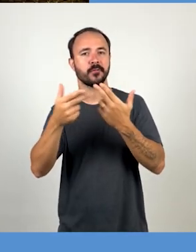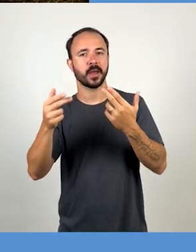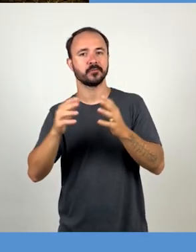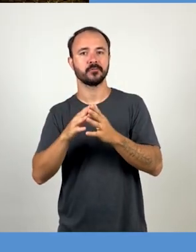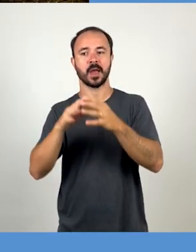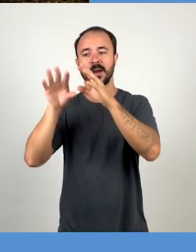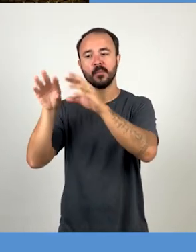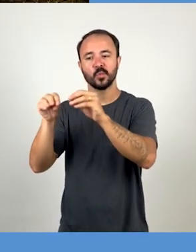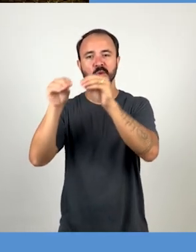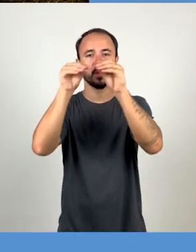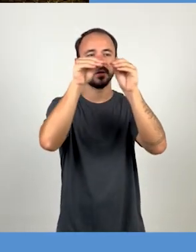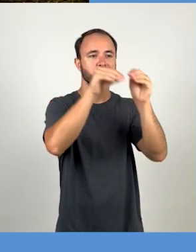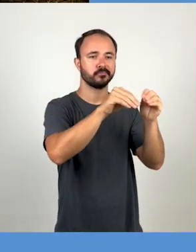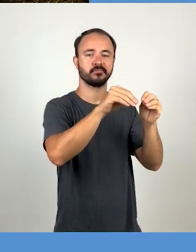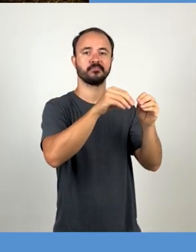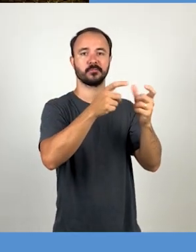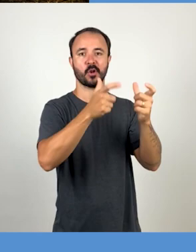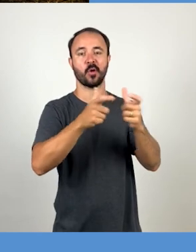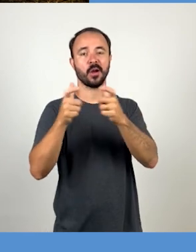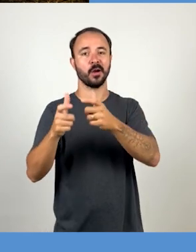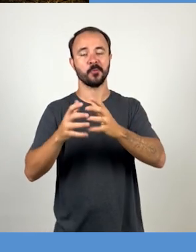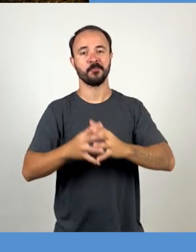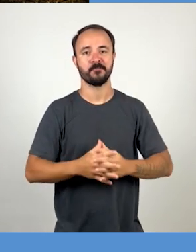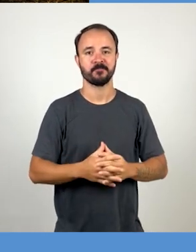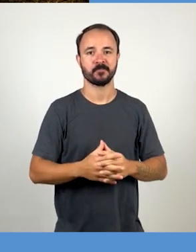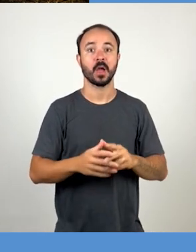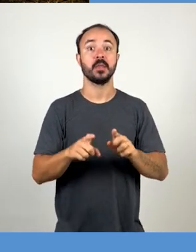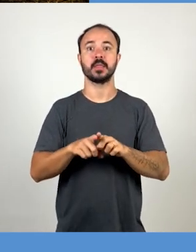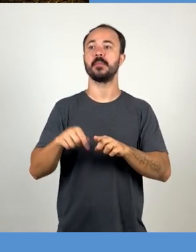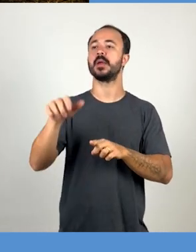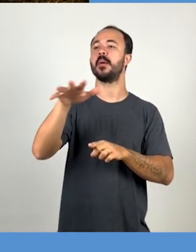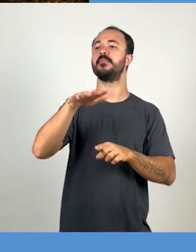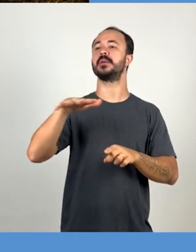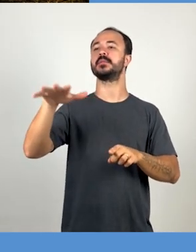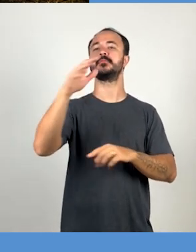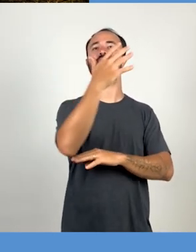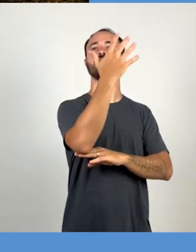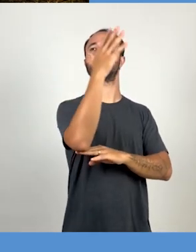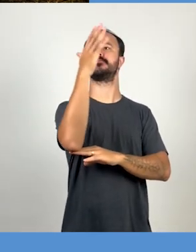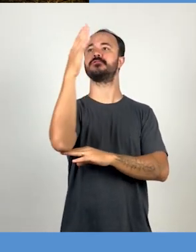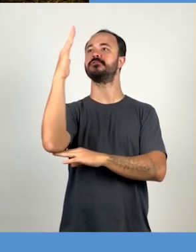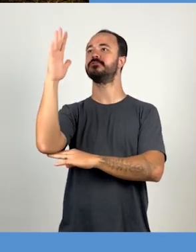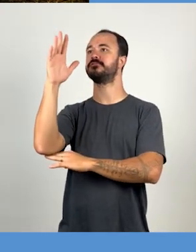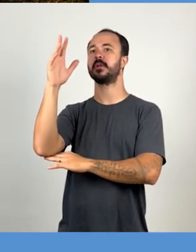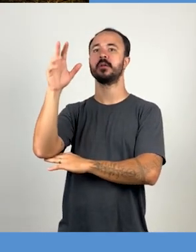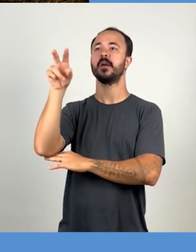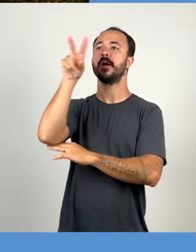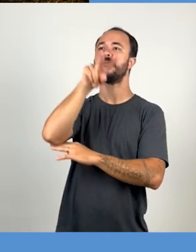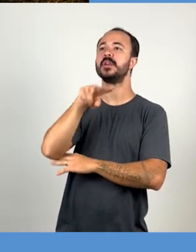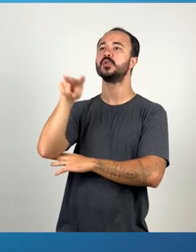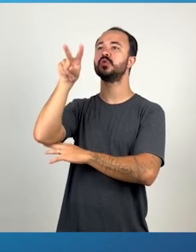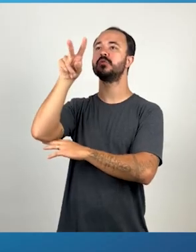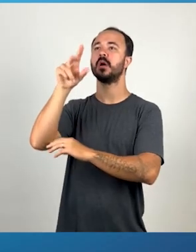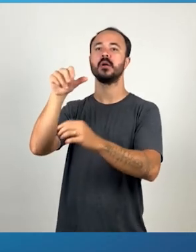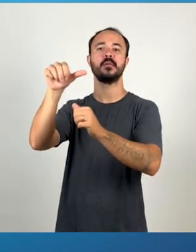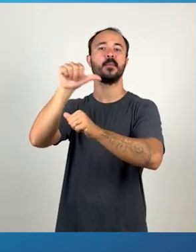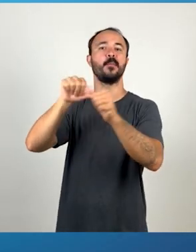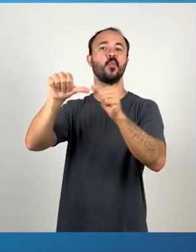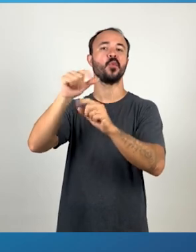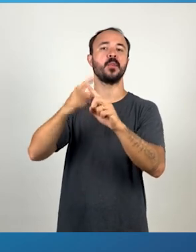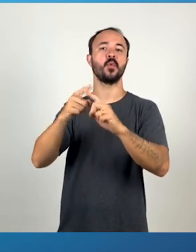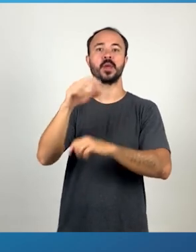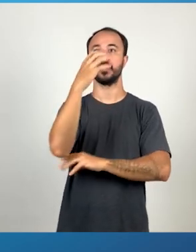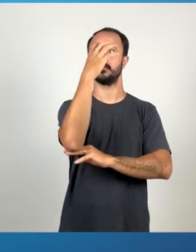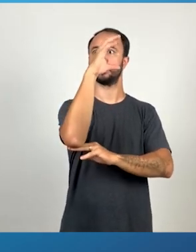há alteração da paisagem original em função dos inúmeros aerogeradores instalados na região. Já um outro